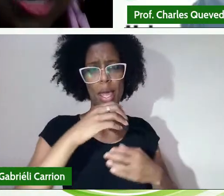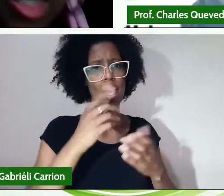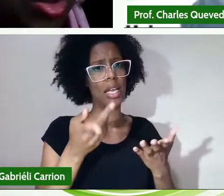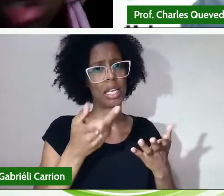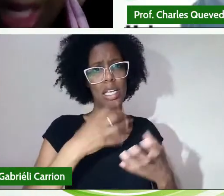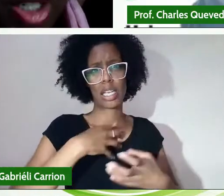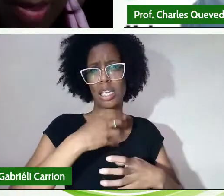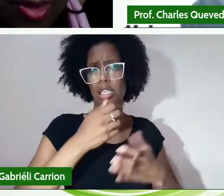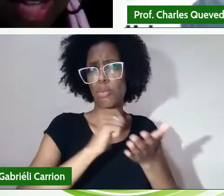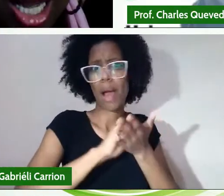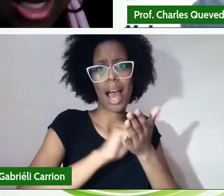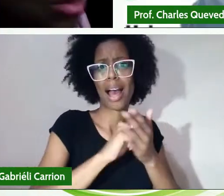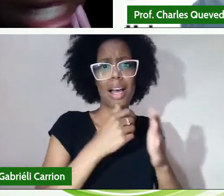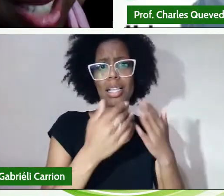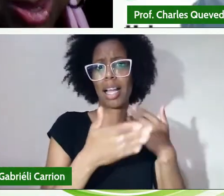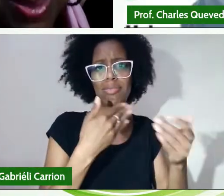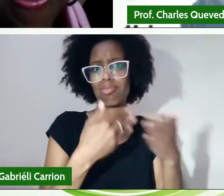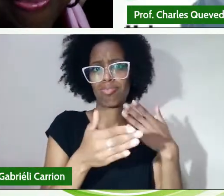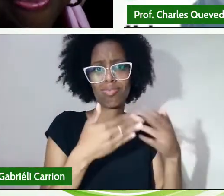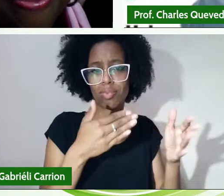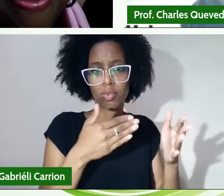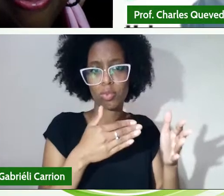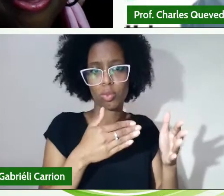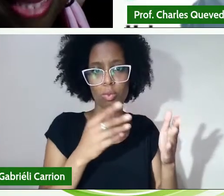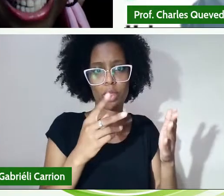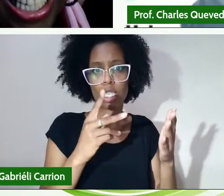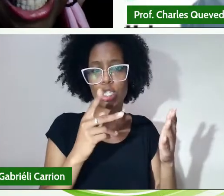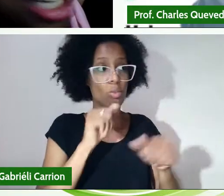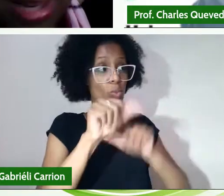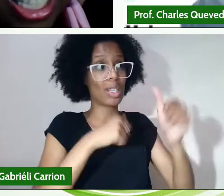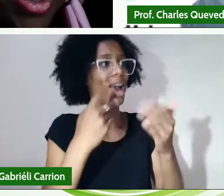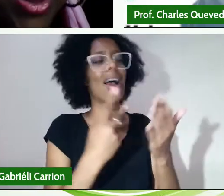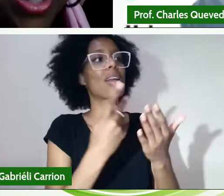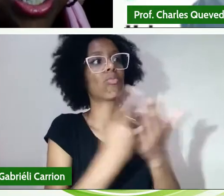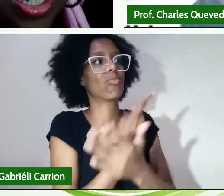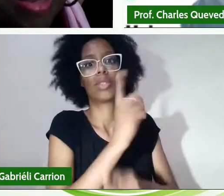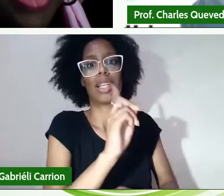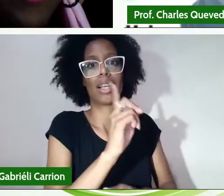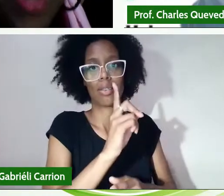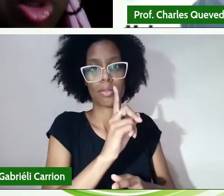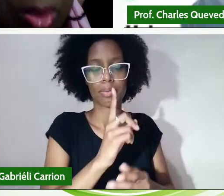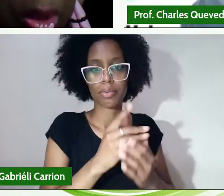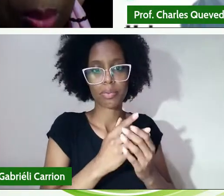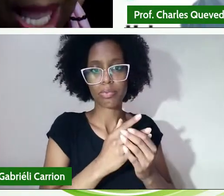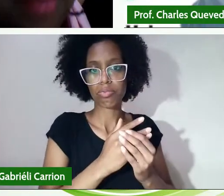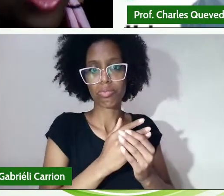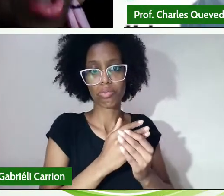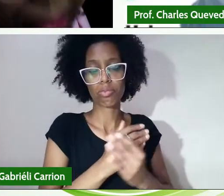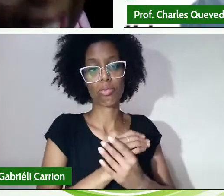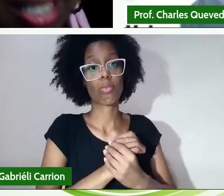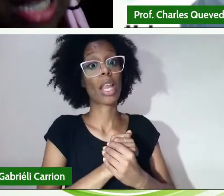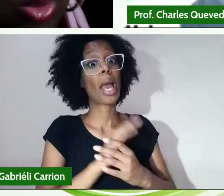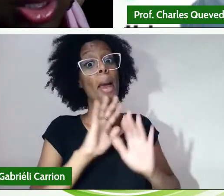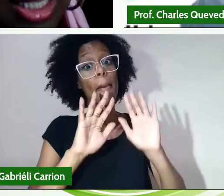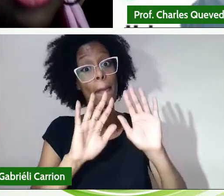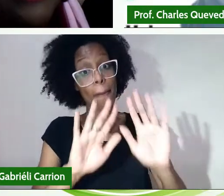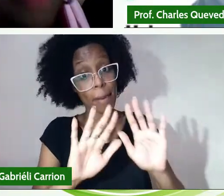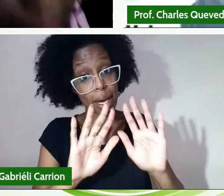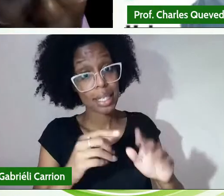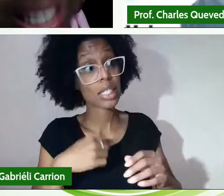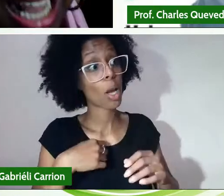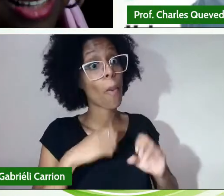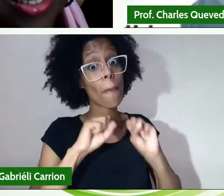você e você não está mais reprovada. Não é isso. Tá? Não é isso. mas eu posso muito bem motivar essa aluna